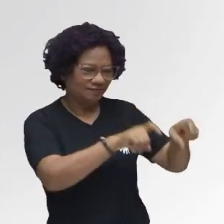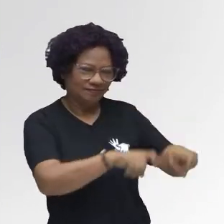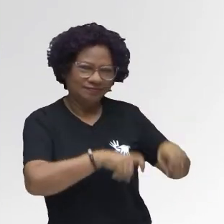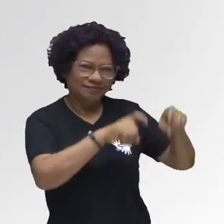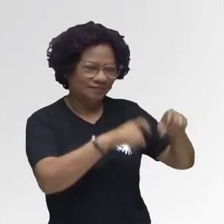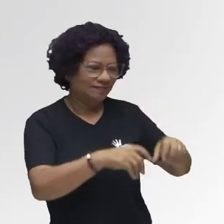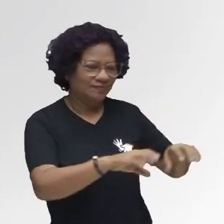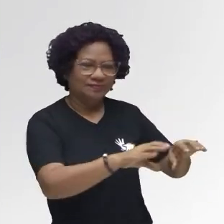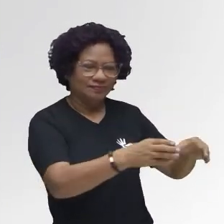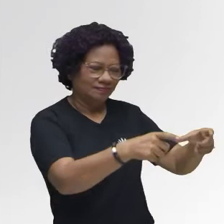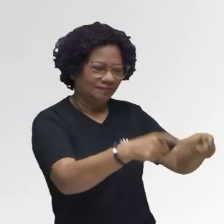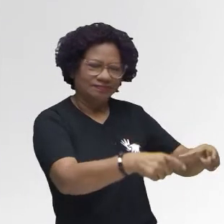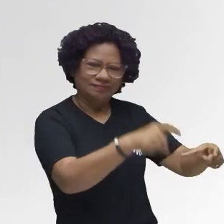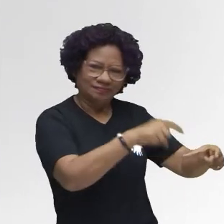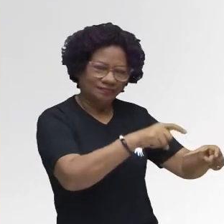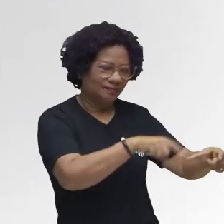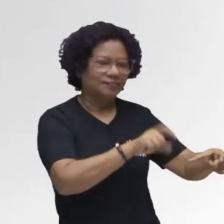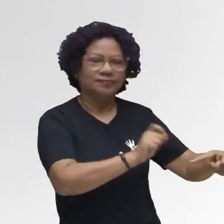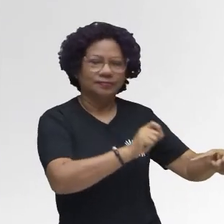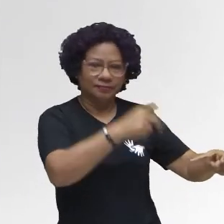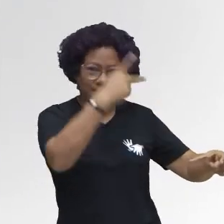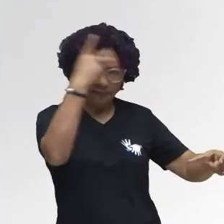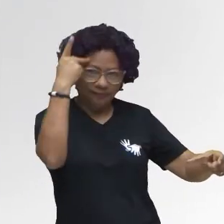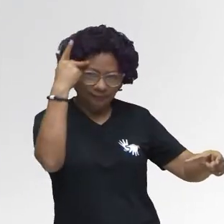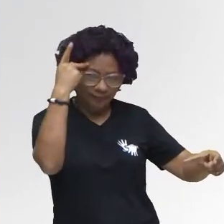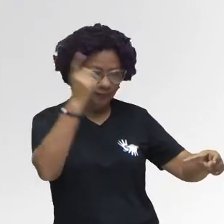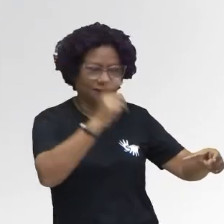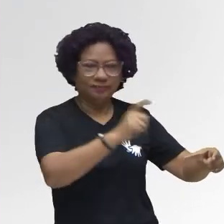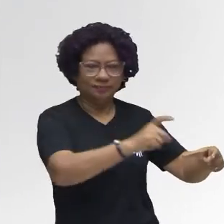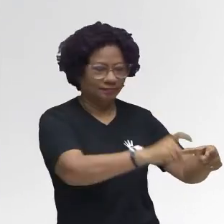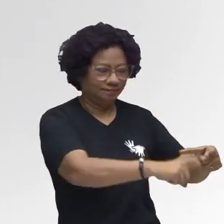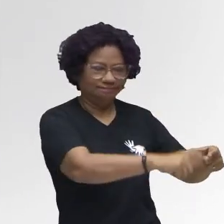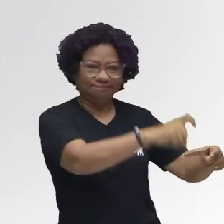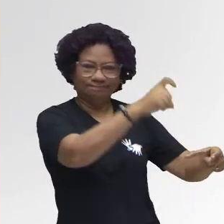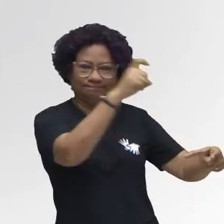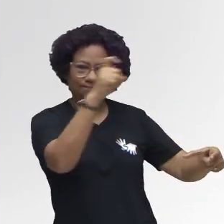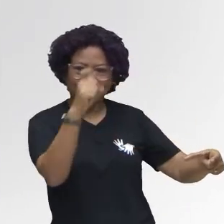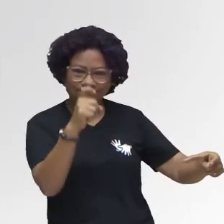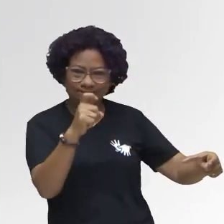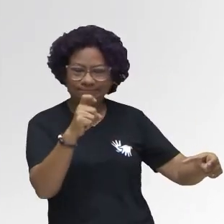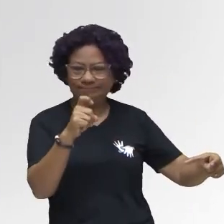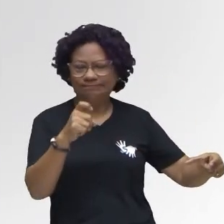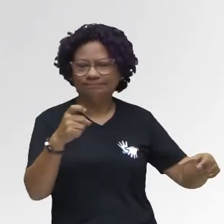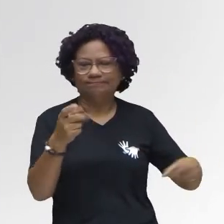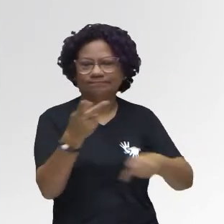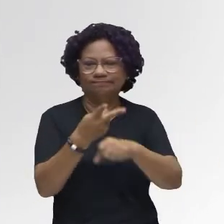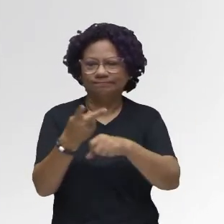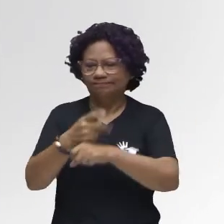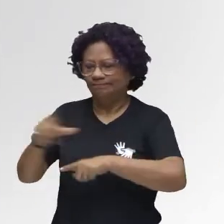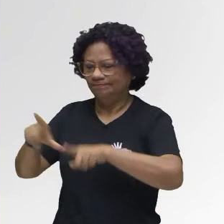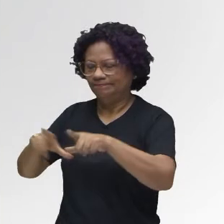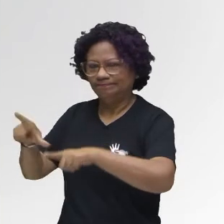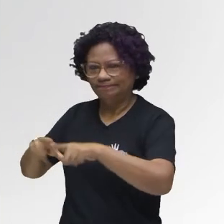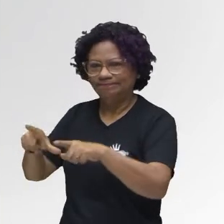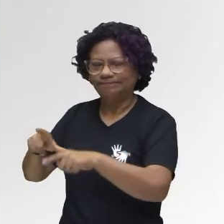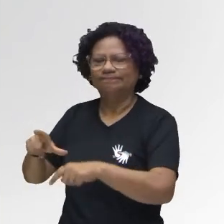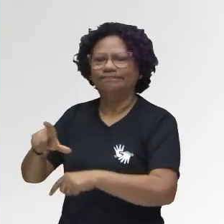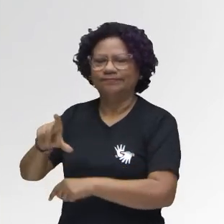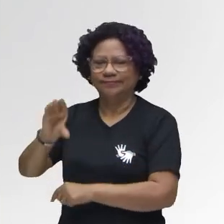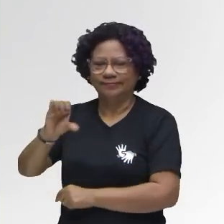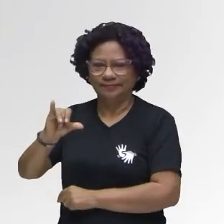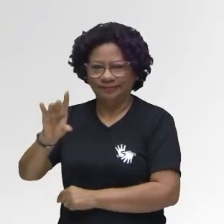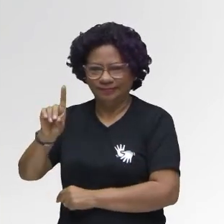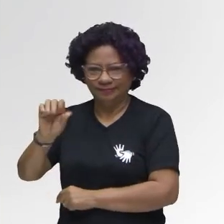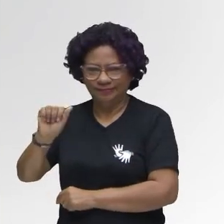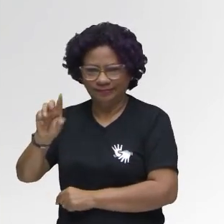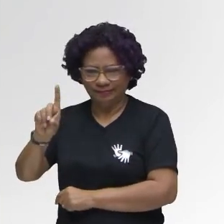das cidades. Isso é o êxodo rural. Isso promove a industrialização. Depois, Lembra da Segunda Guerra Mundial? Isso quer dizer que